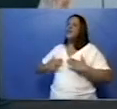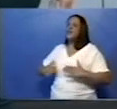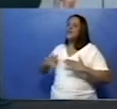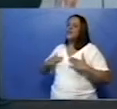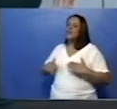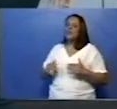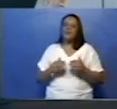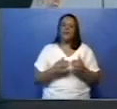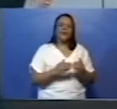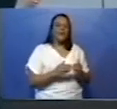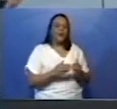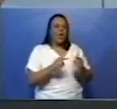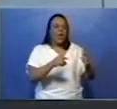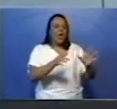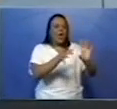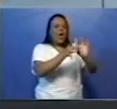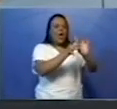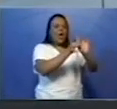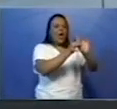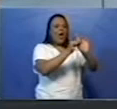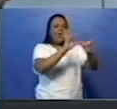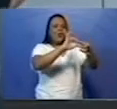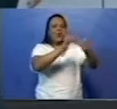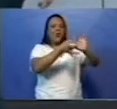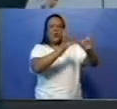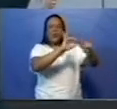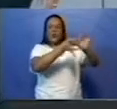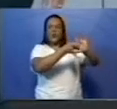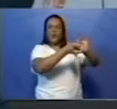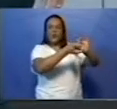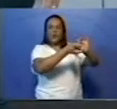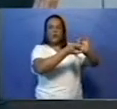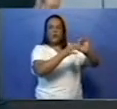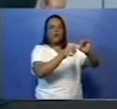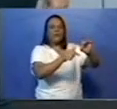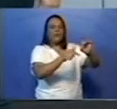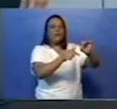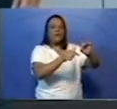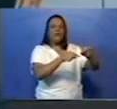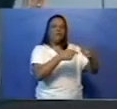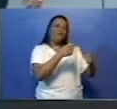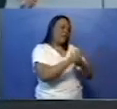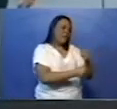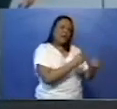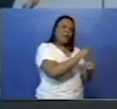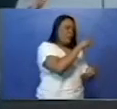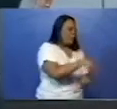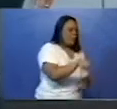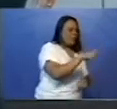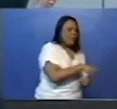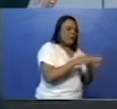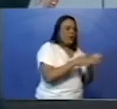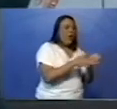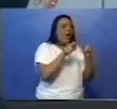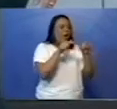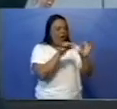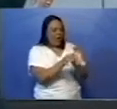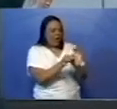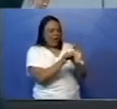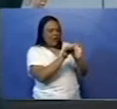Próximo, as Olimpíadas, que esse ano, né, foram canceladas, são